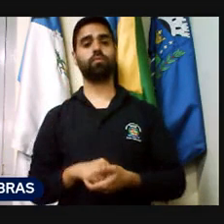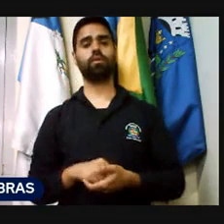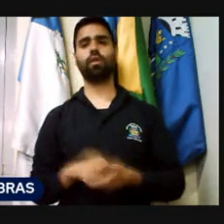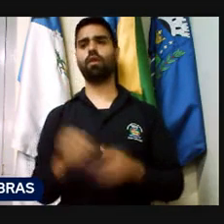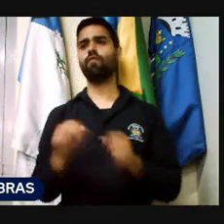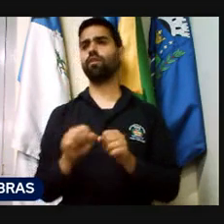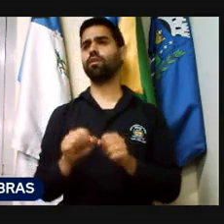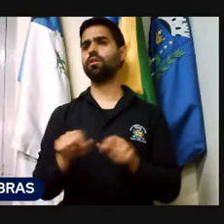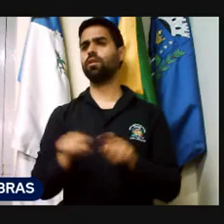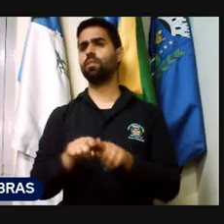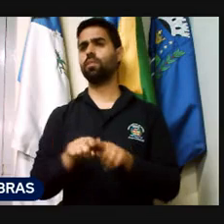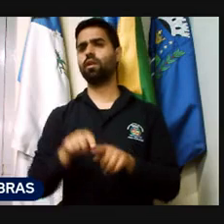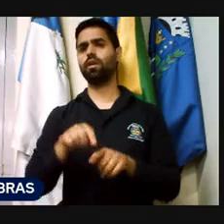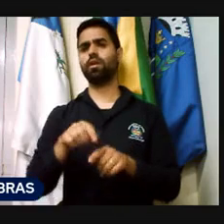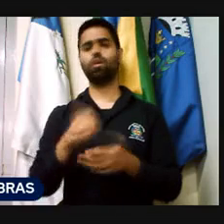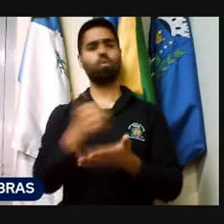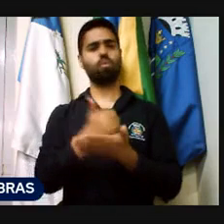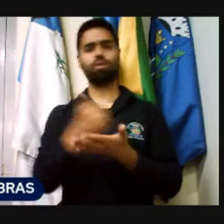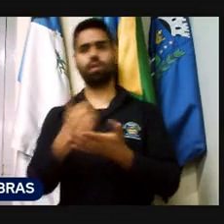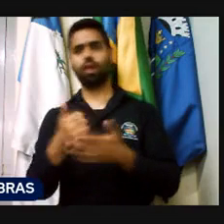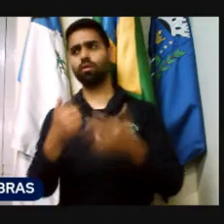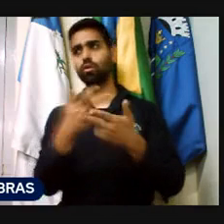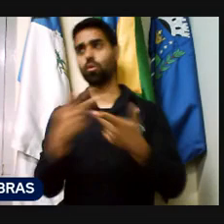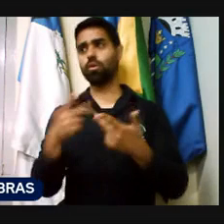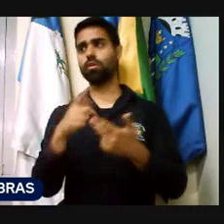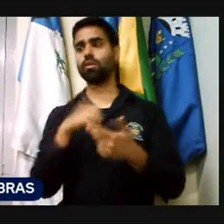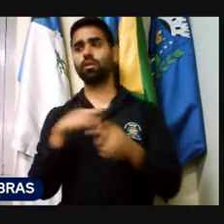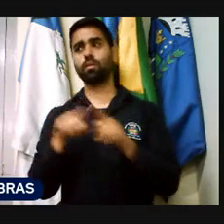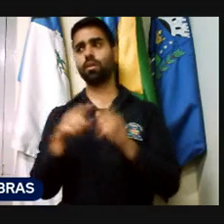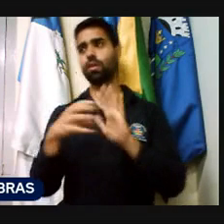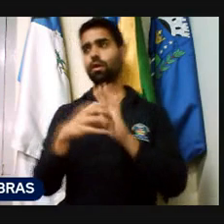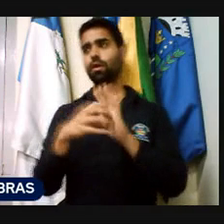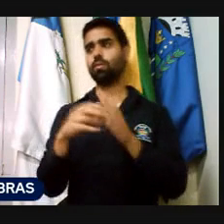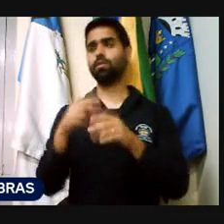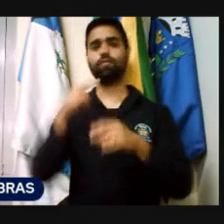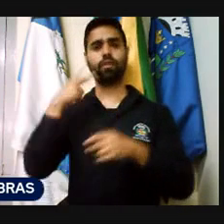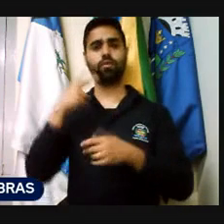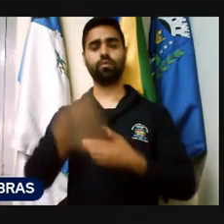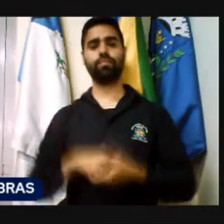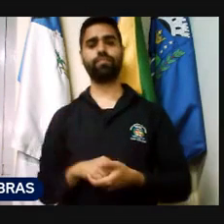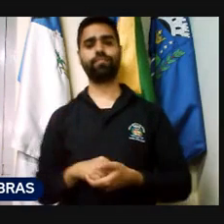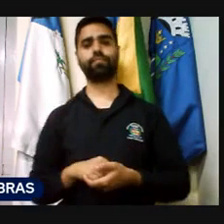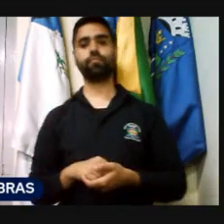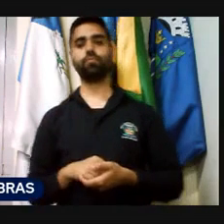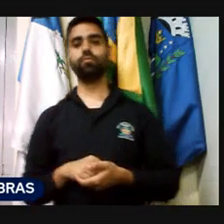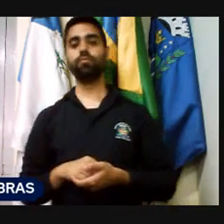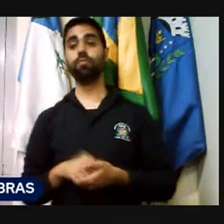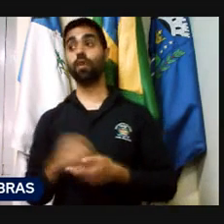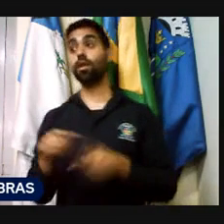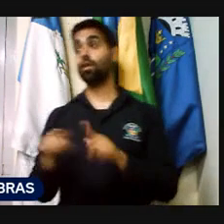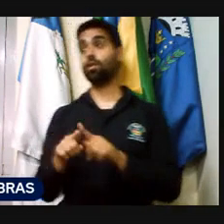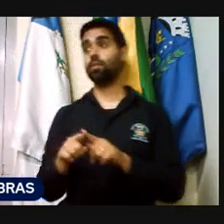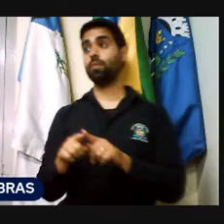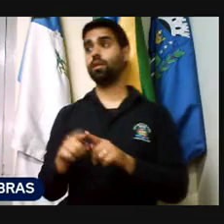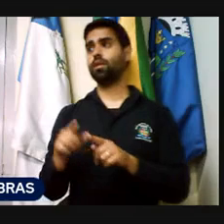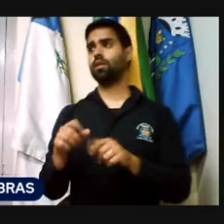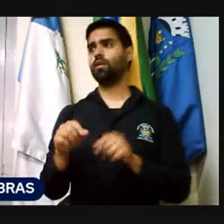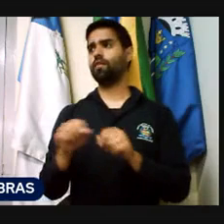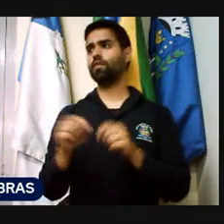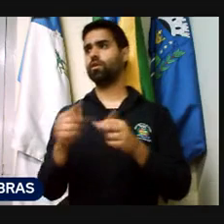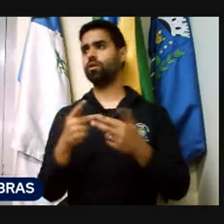minutas, padrão de contratos e convênios em que for parte a Câmara de Vereadores. Propor à mesa diretora